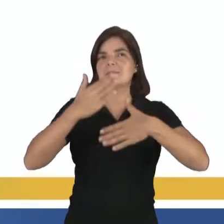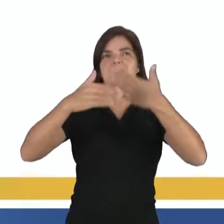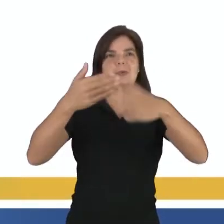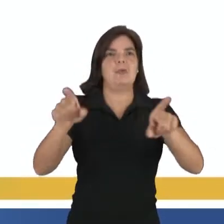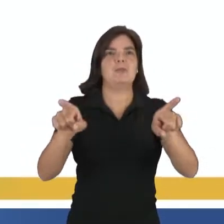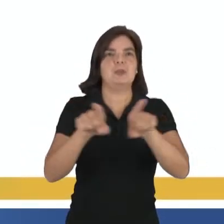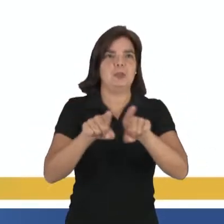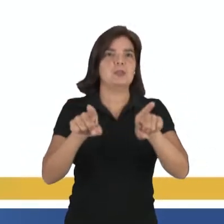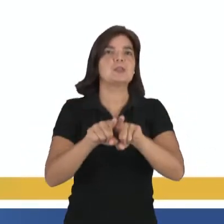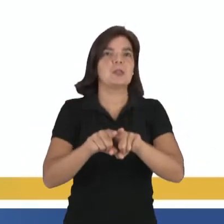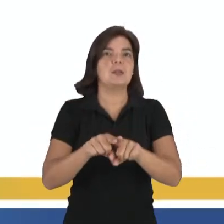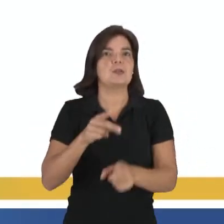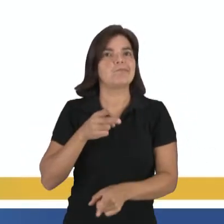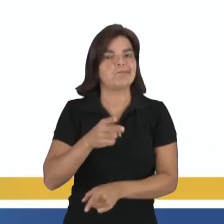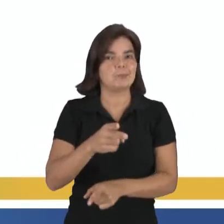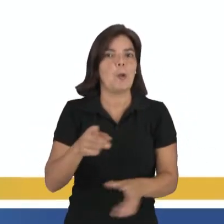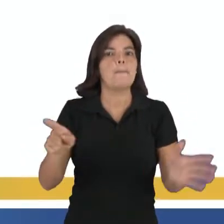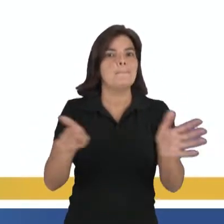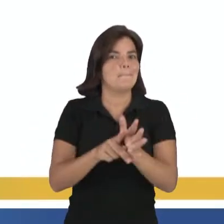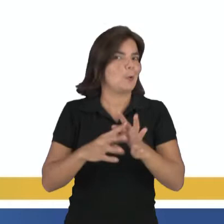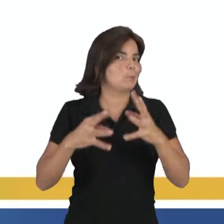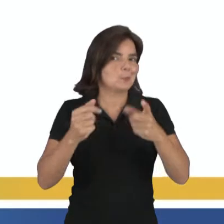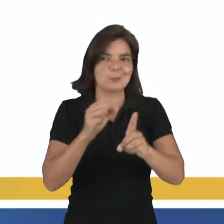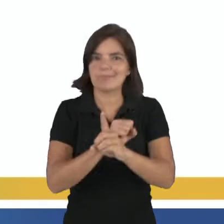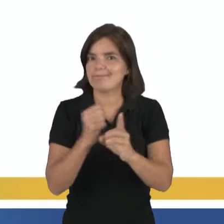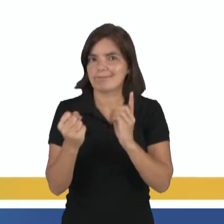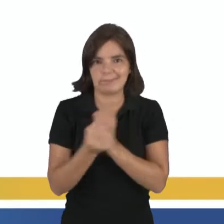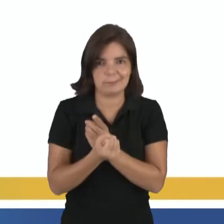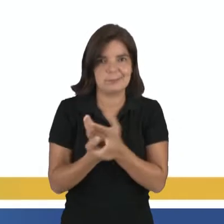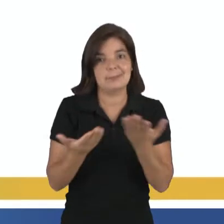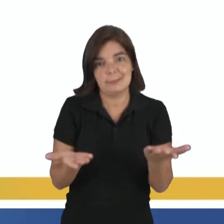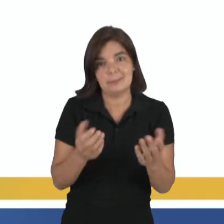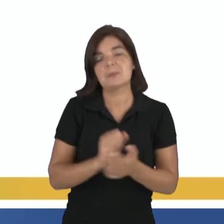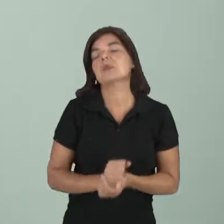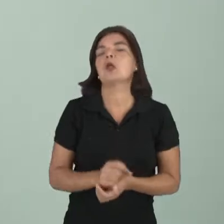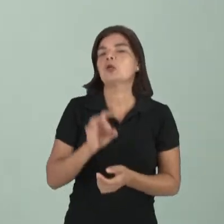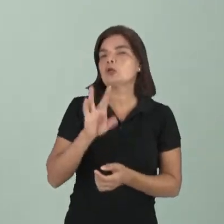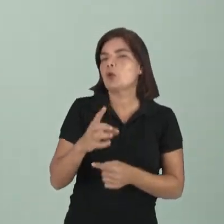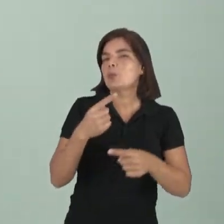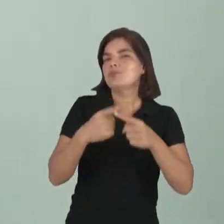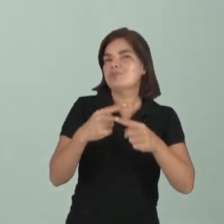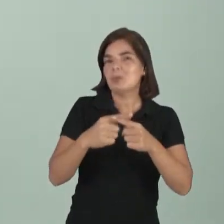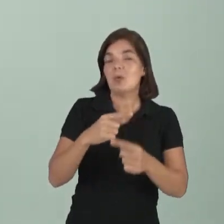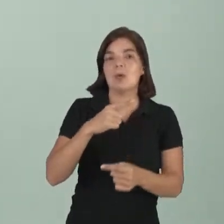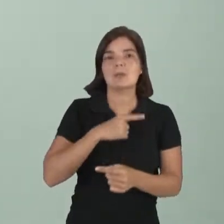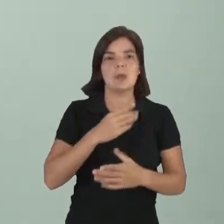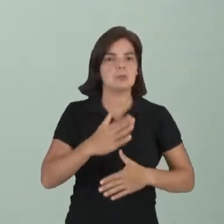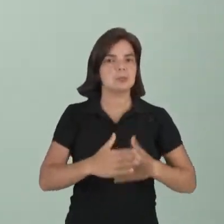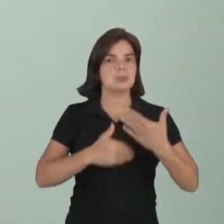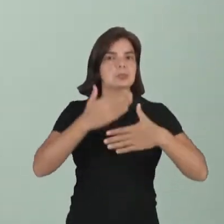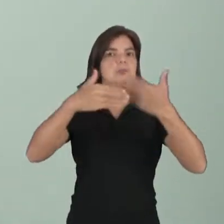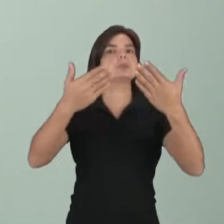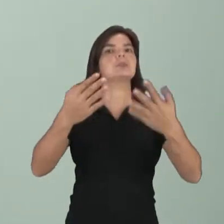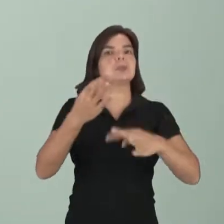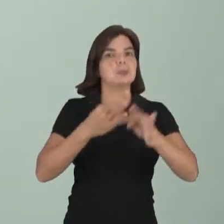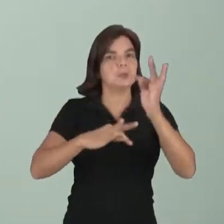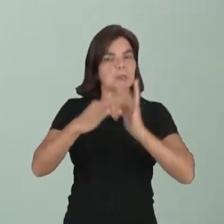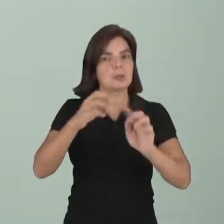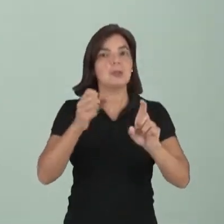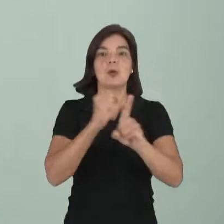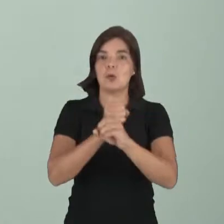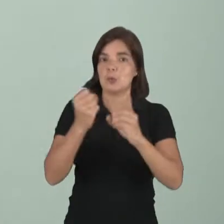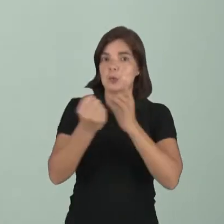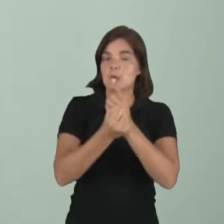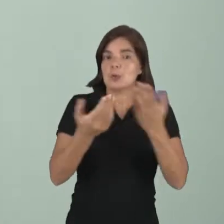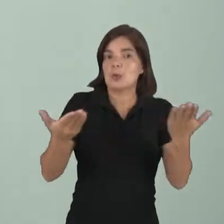tecnológicos redundaram em benefícios para toda a humanidade. Ou seja, não é só porque a gente tem grandes avanços tecnológicos, principalmente na nossa